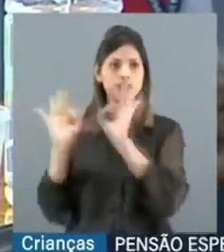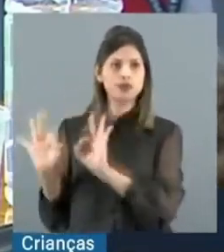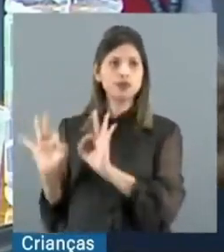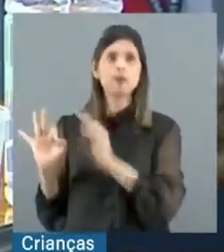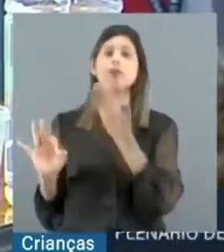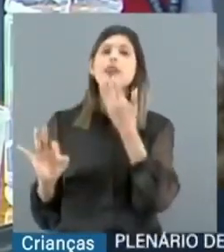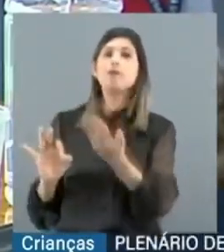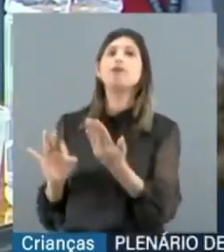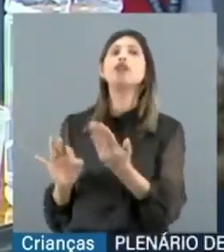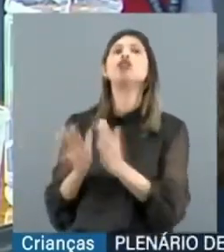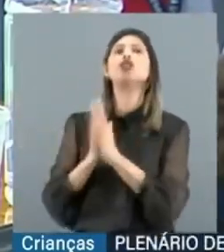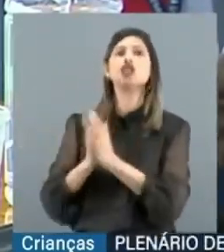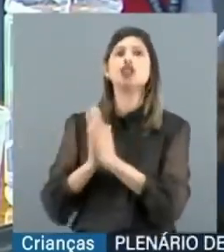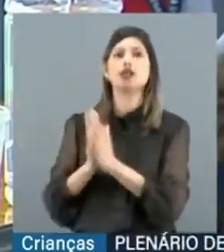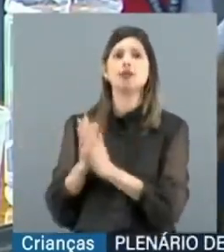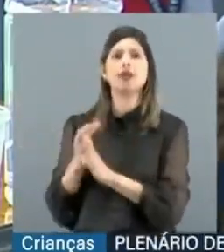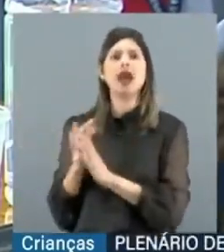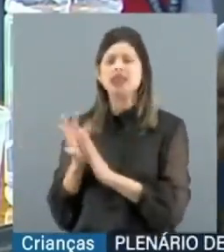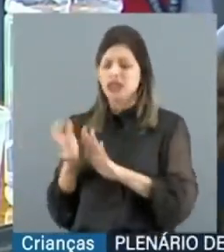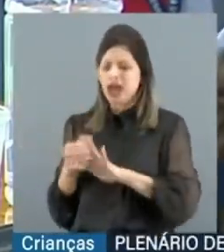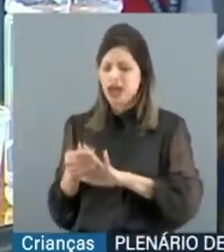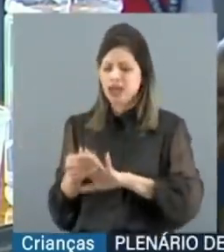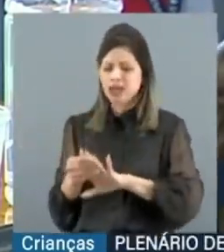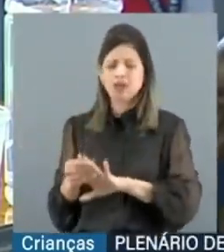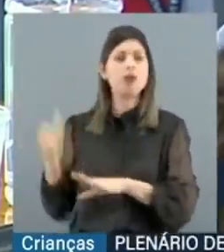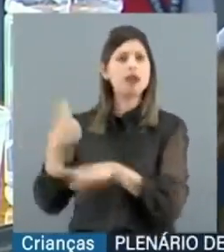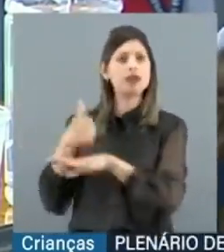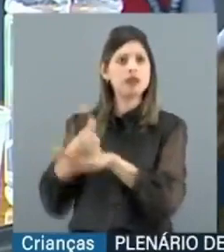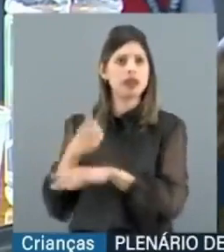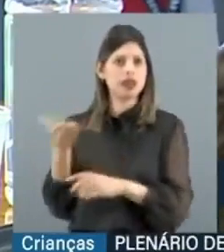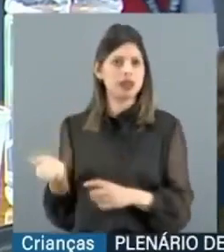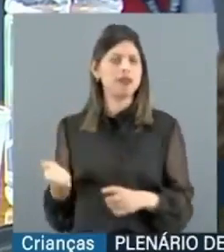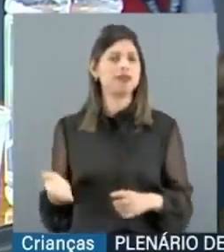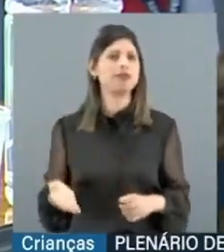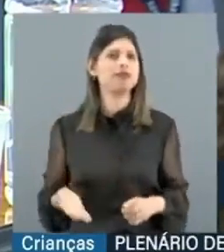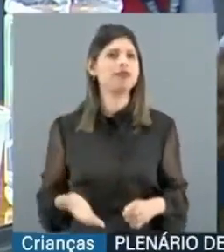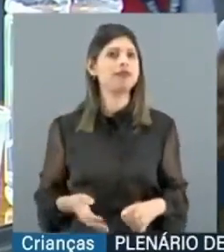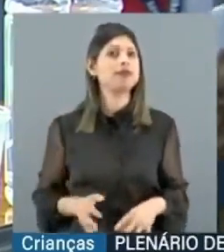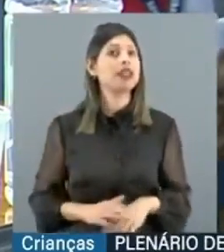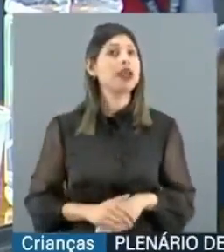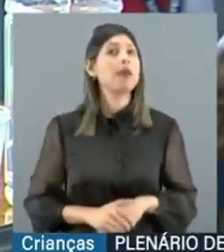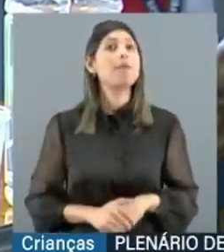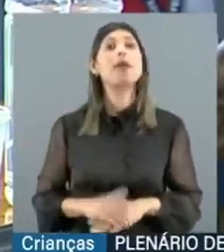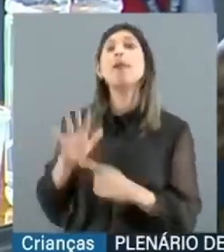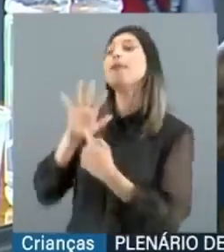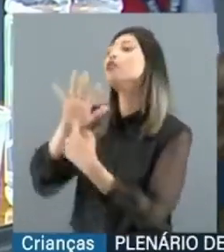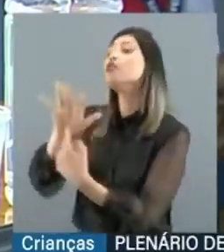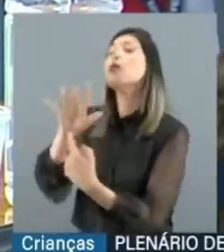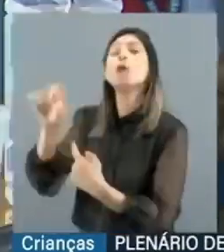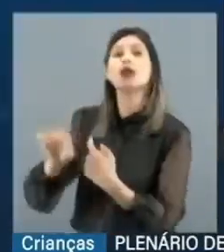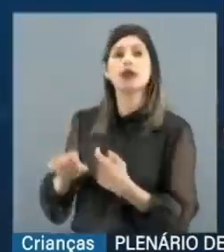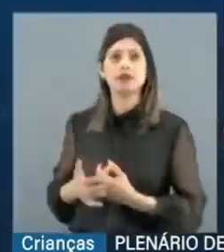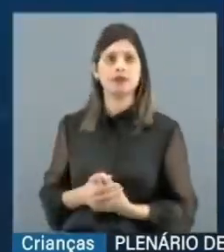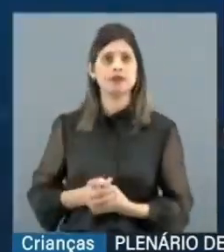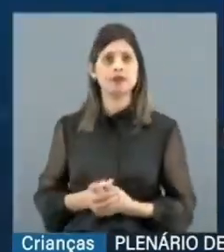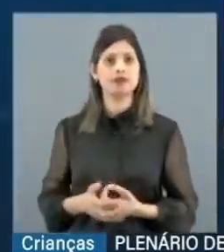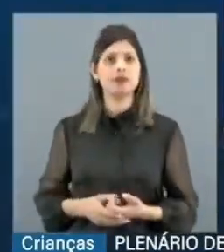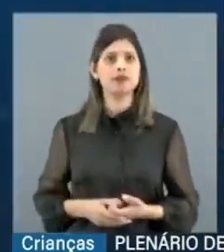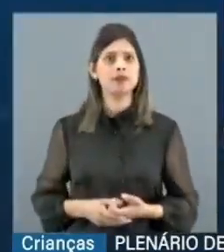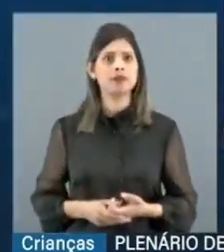pelo amor de Deus, para vir aqui na CPMI, mas é tempo do DF. Olha aí. Pra falar do Bolsonaro. Olha aí. Você já teve contato com o ex-presidente Jair